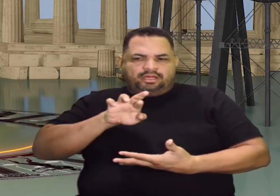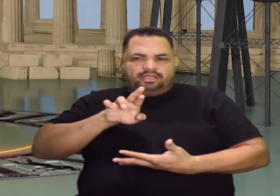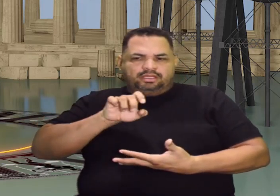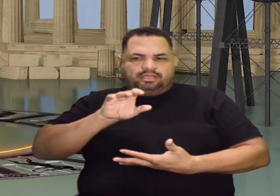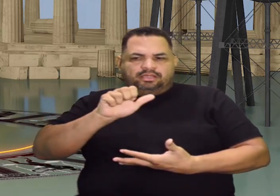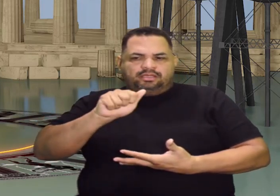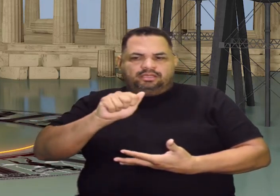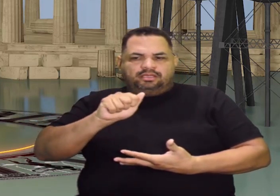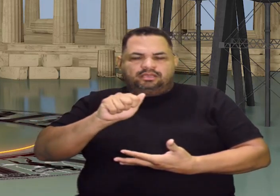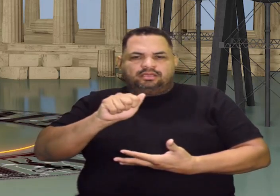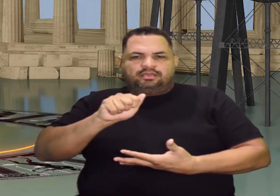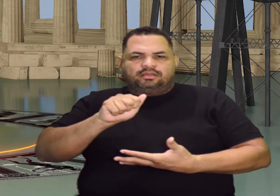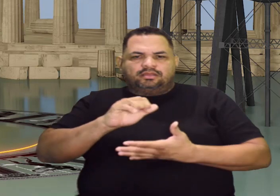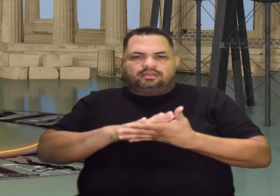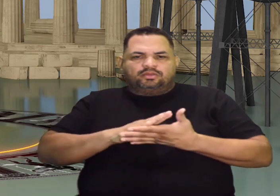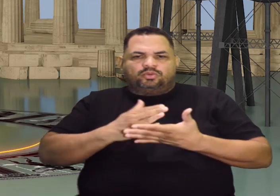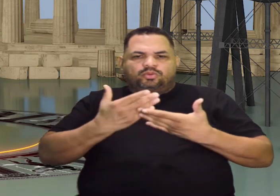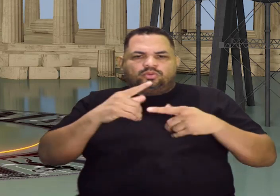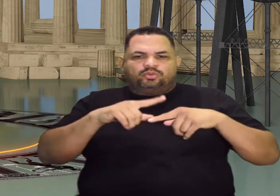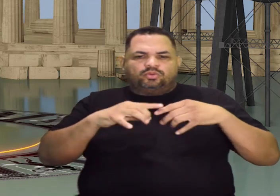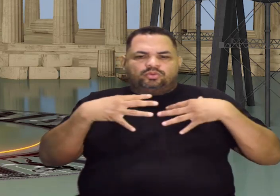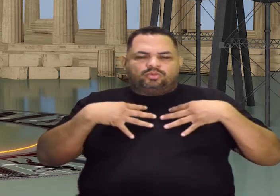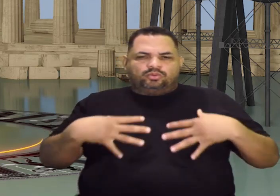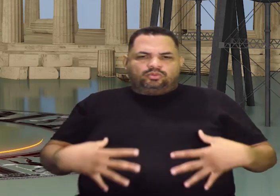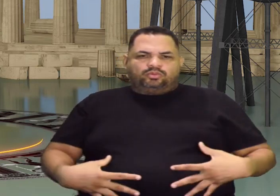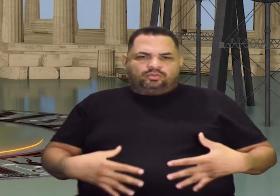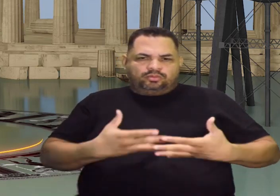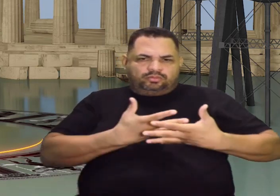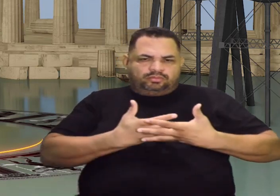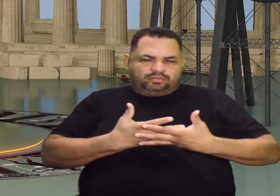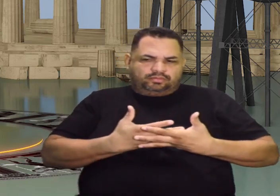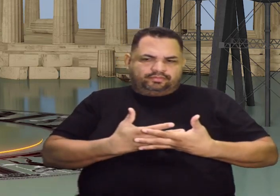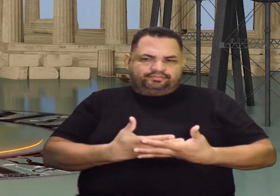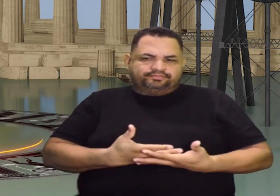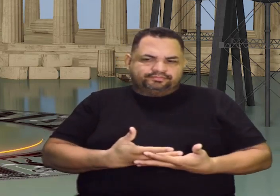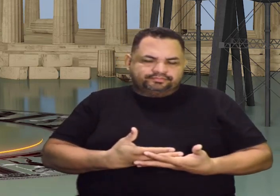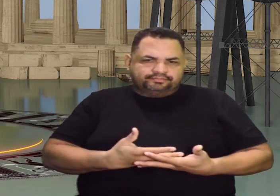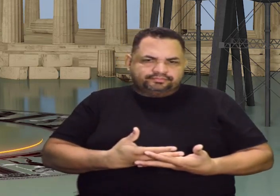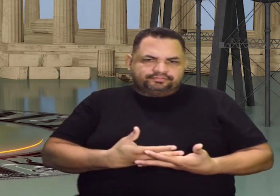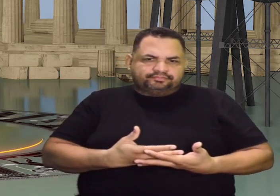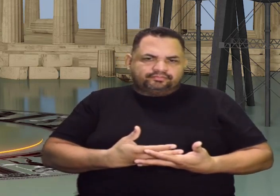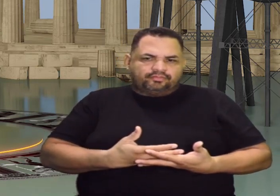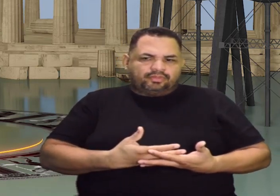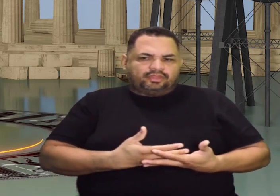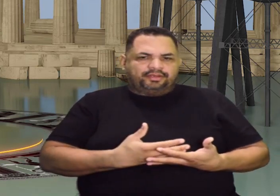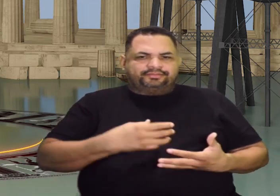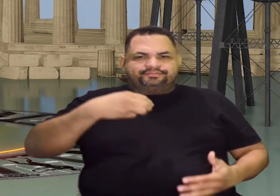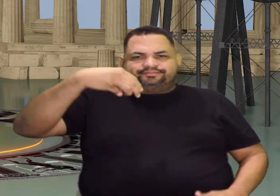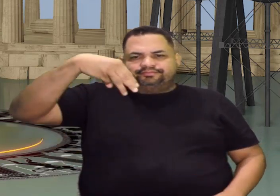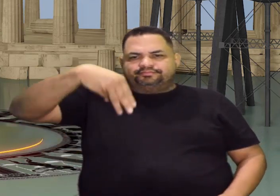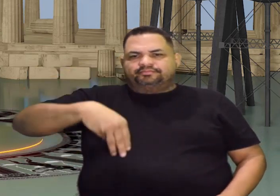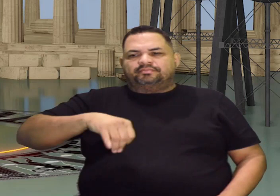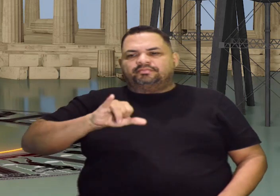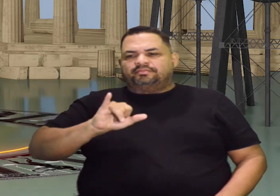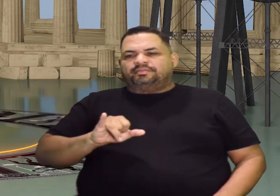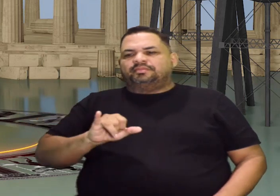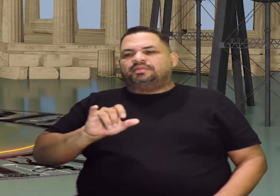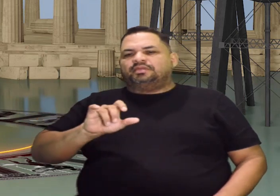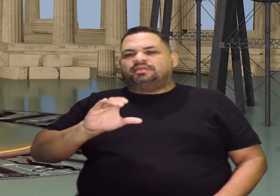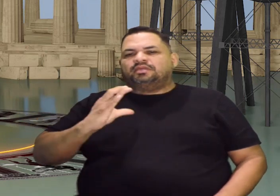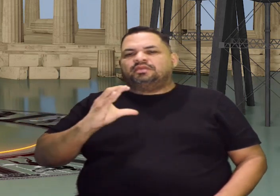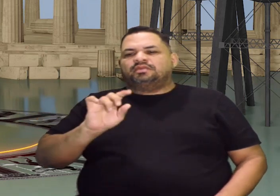história, o corpo de Cristo, do filho dela. Então, aí, Michelangelo, né, retratou isso. Aí chamou